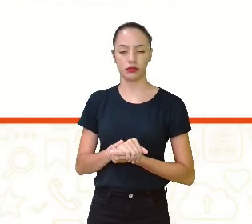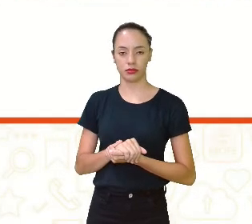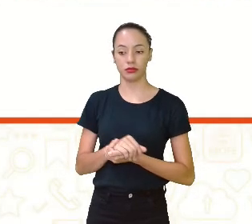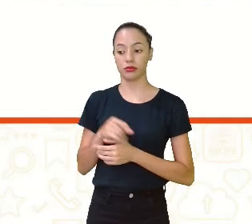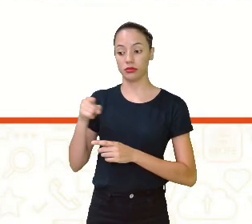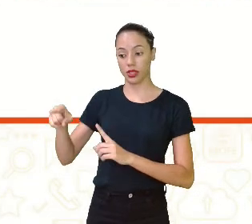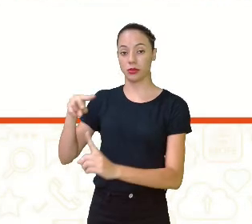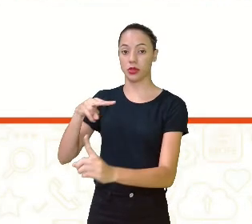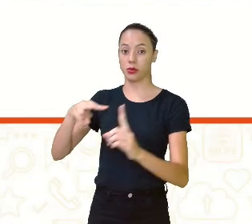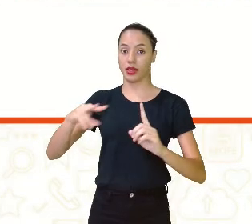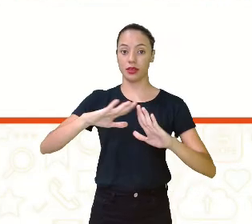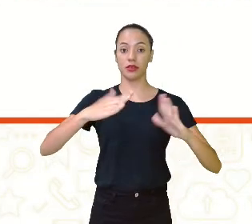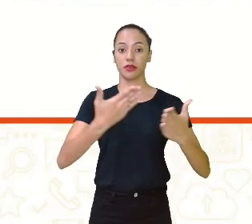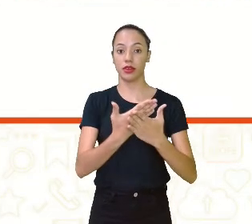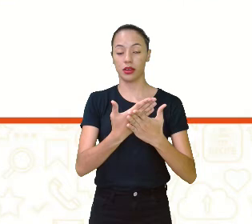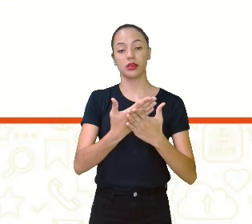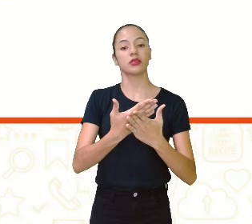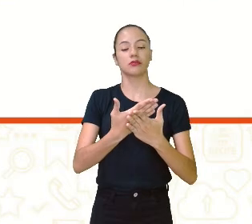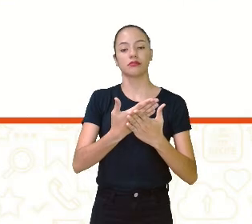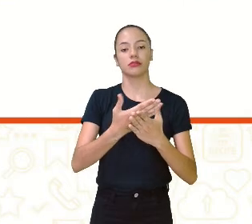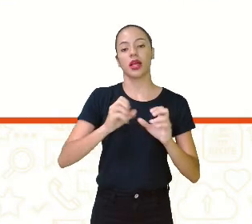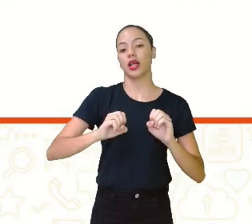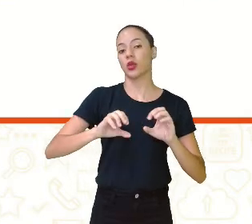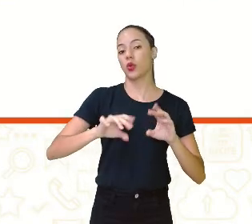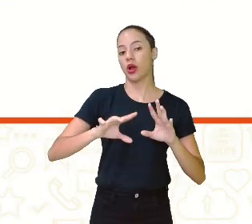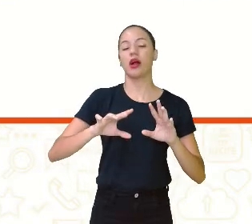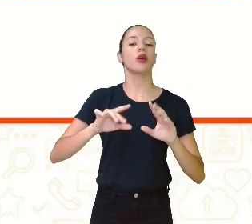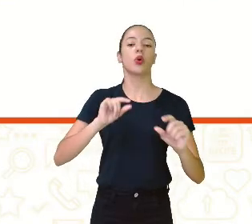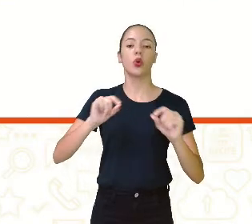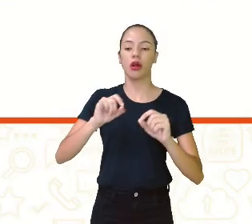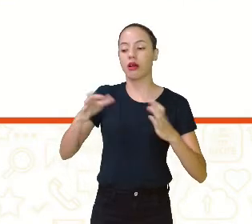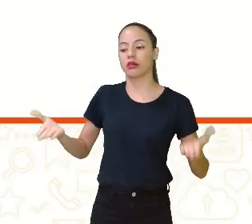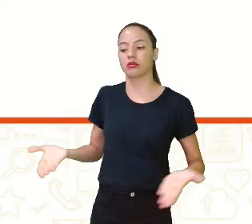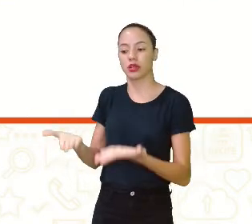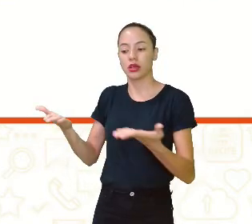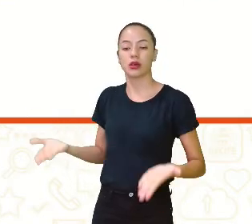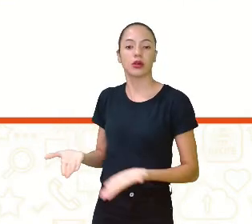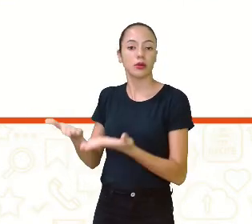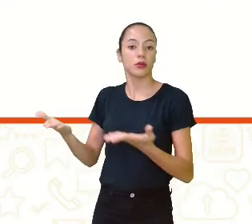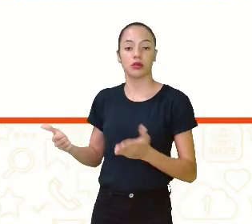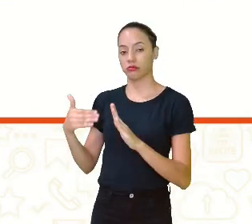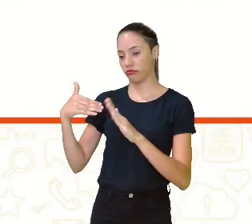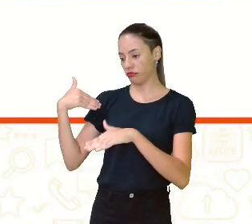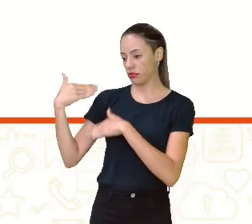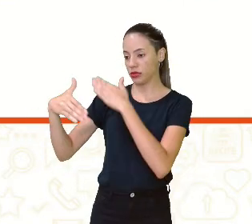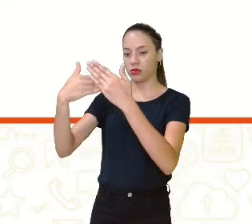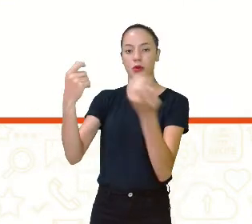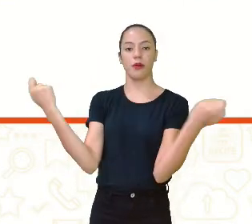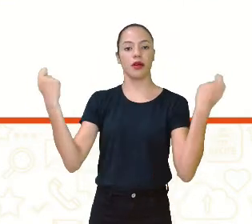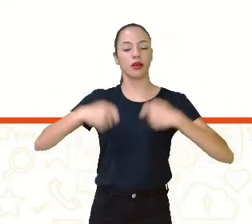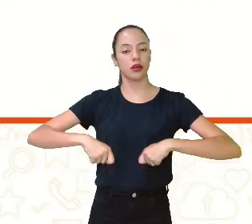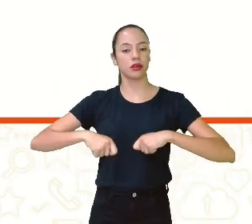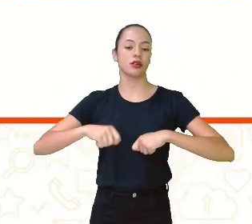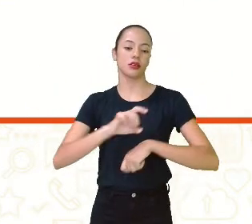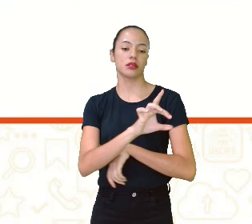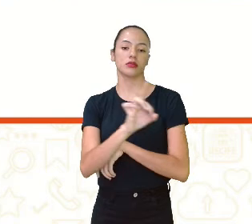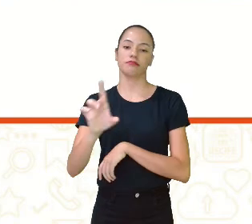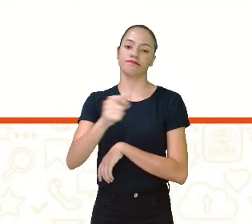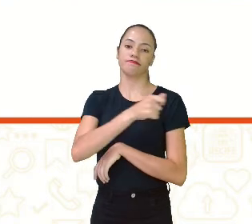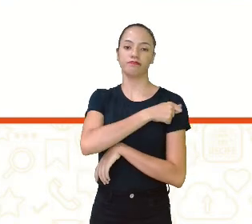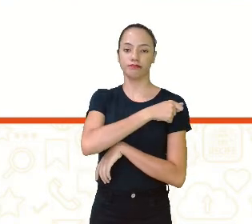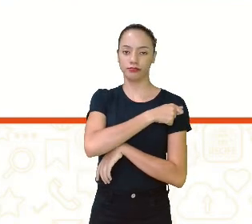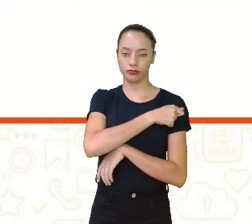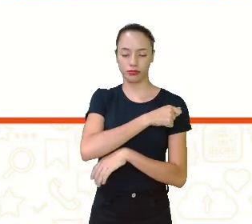cenário educacional, pode estimular, incentivar o desenvolvimento da capacidade de cada